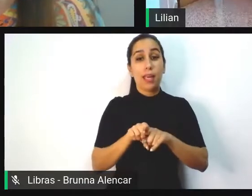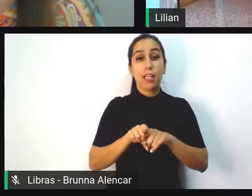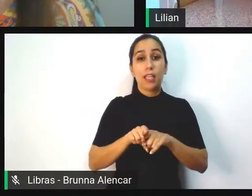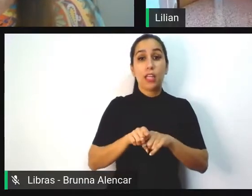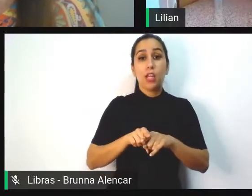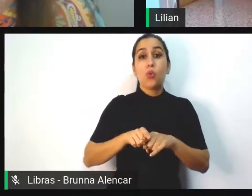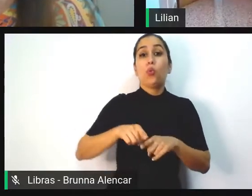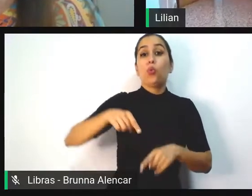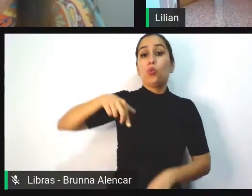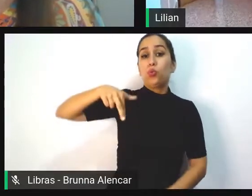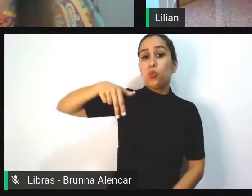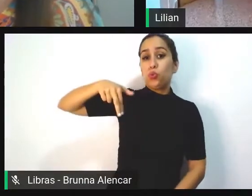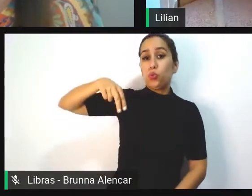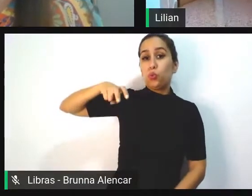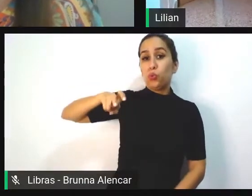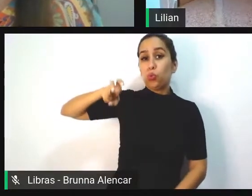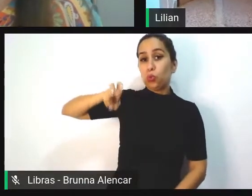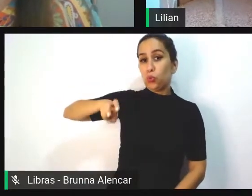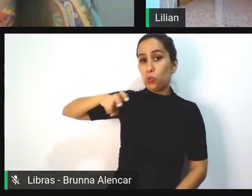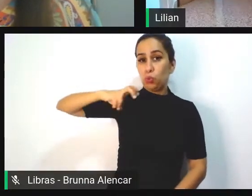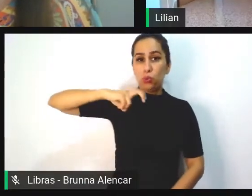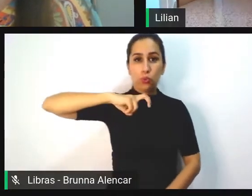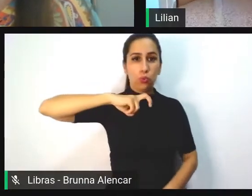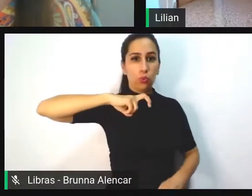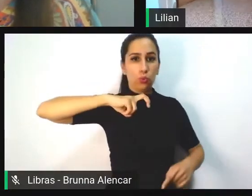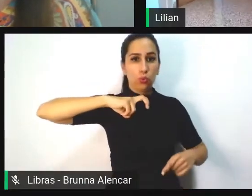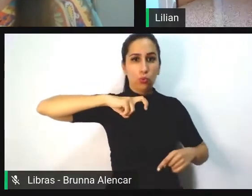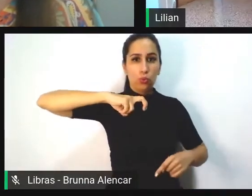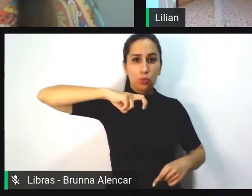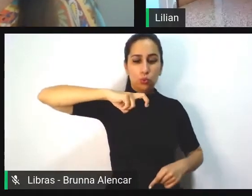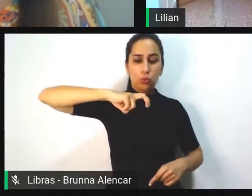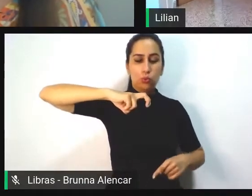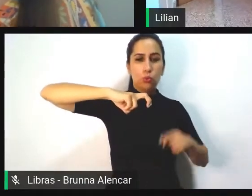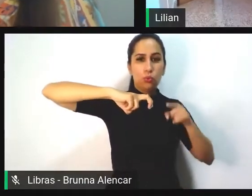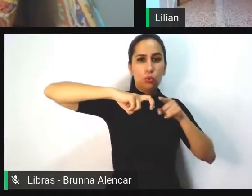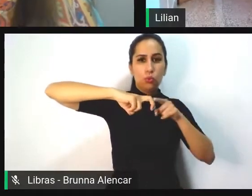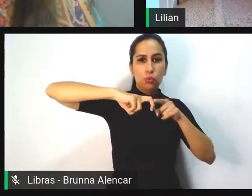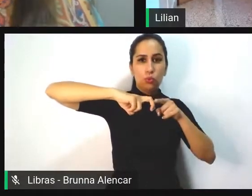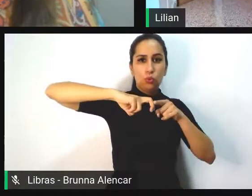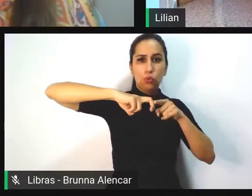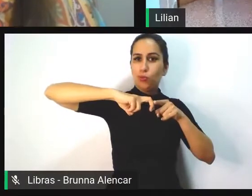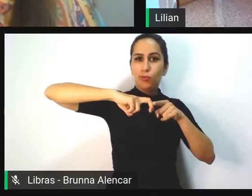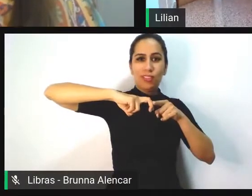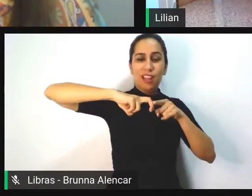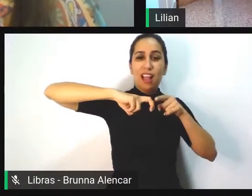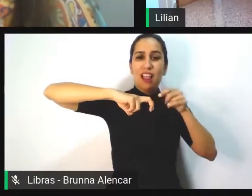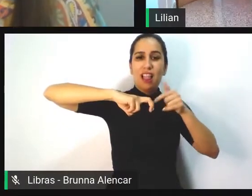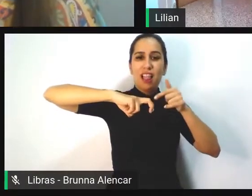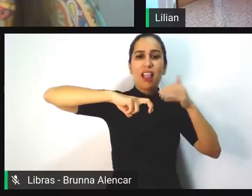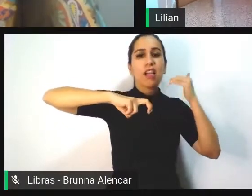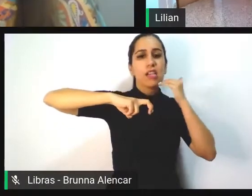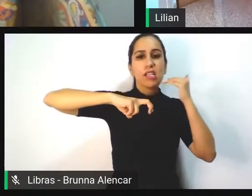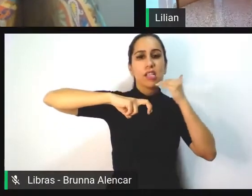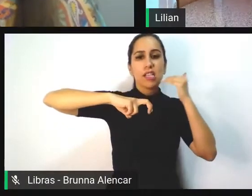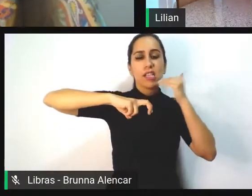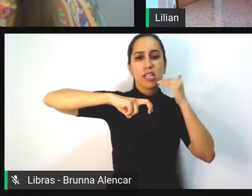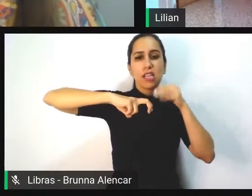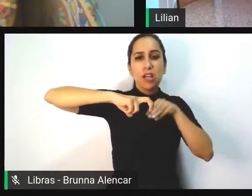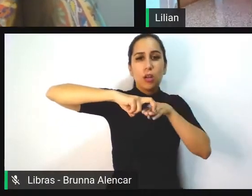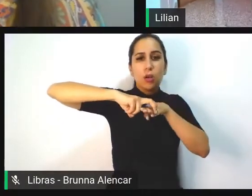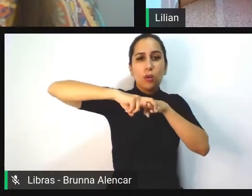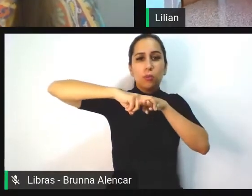joelho, onde passa vasos, nervos, né? E, consequentemente, no final do